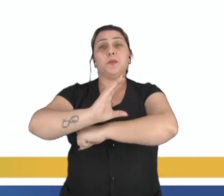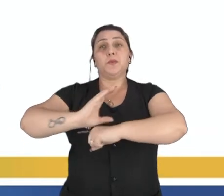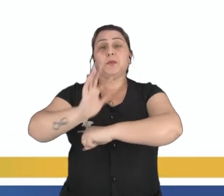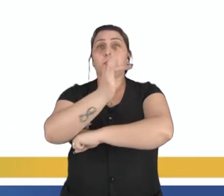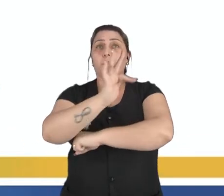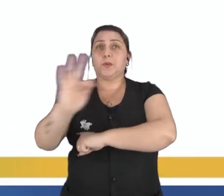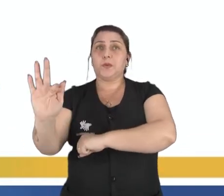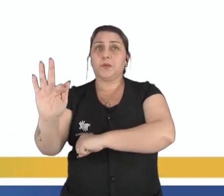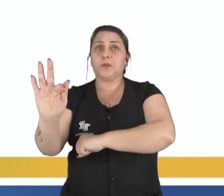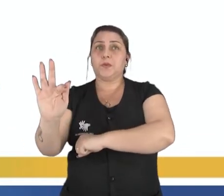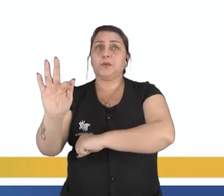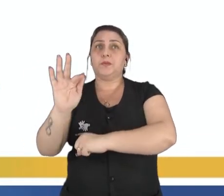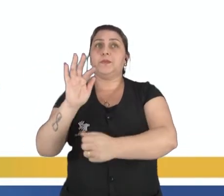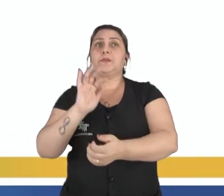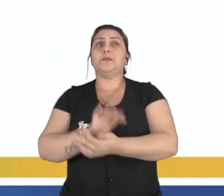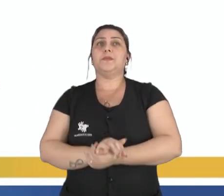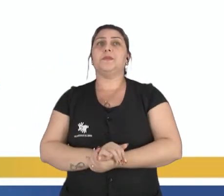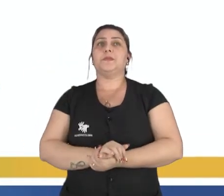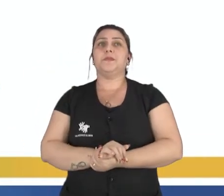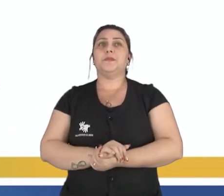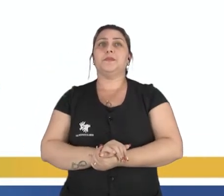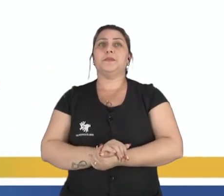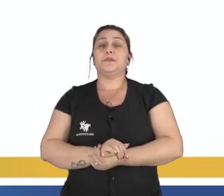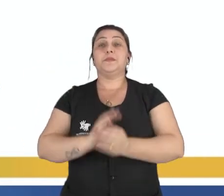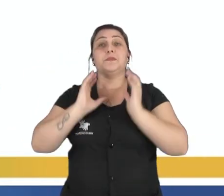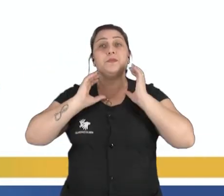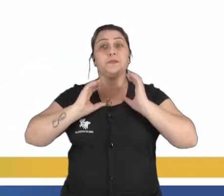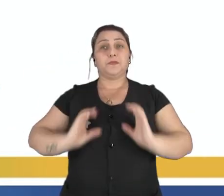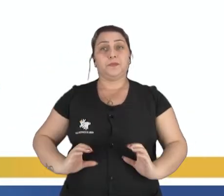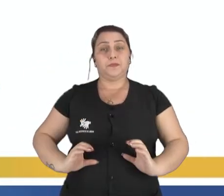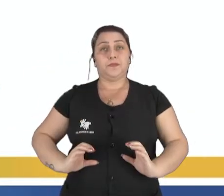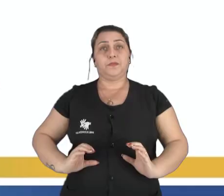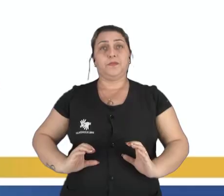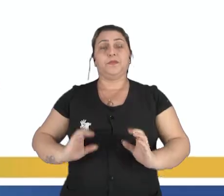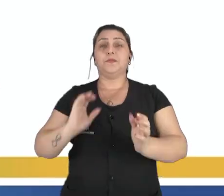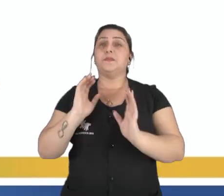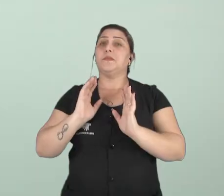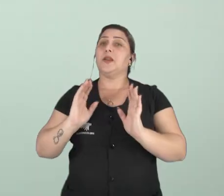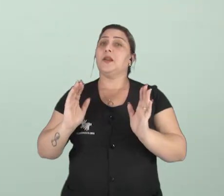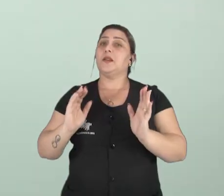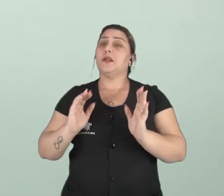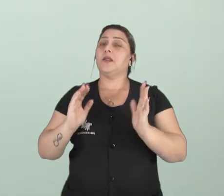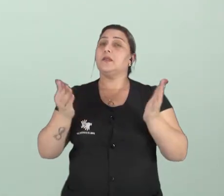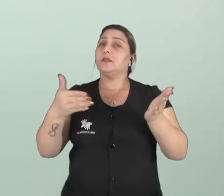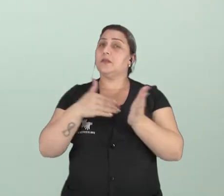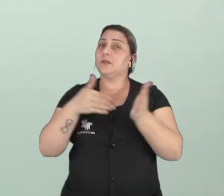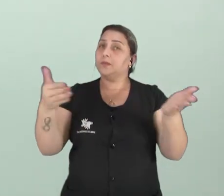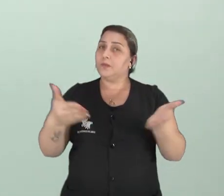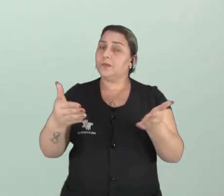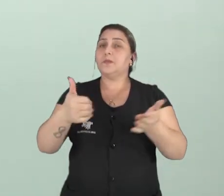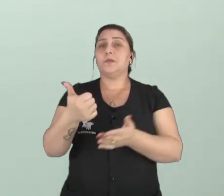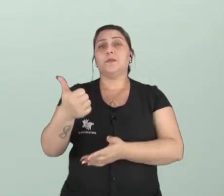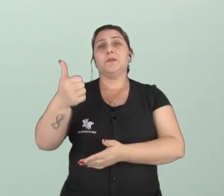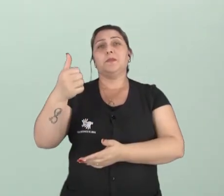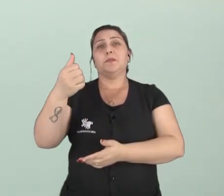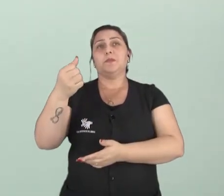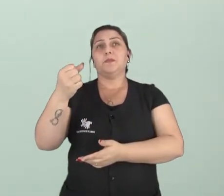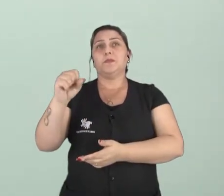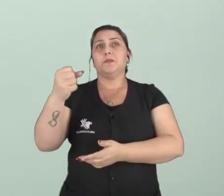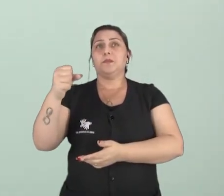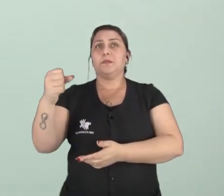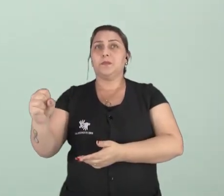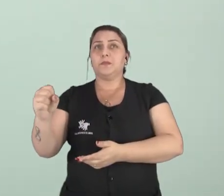Federal, apelidada como a Constituição Cidadã, que é o que a gente segue até hoje, né? Em